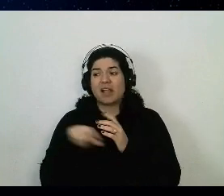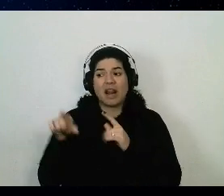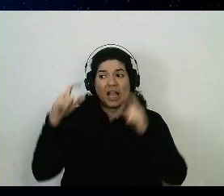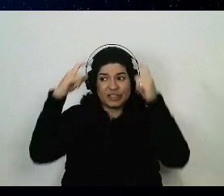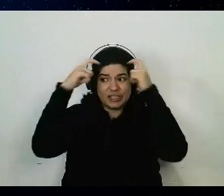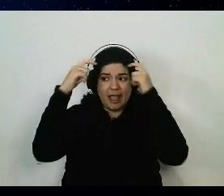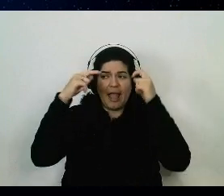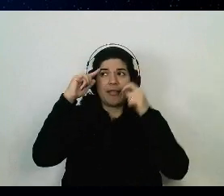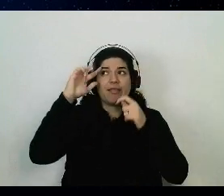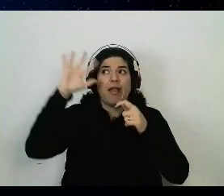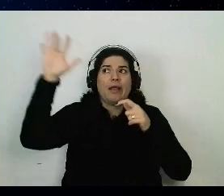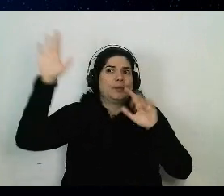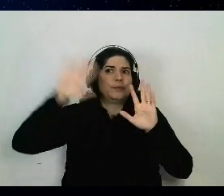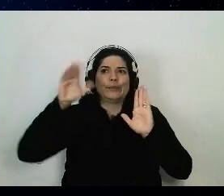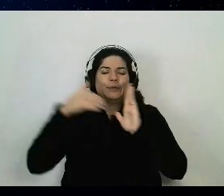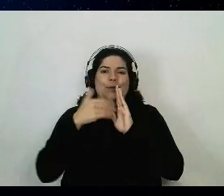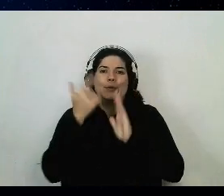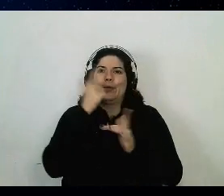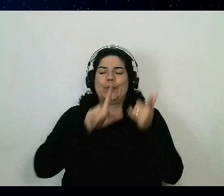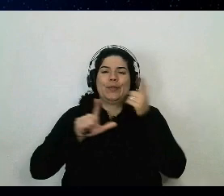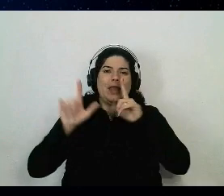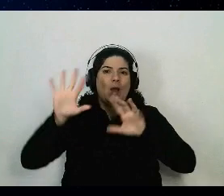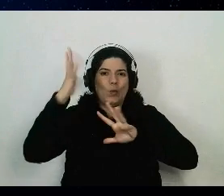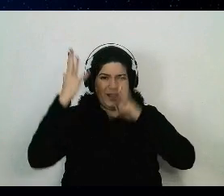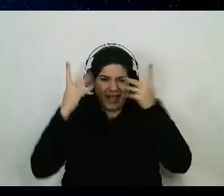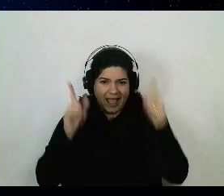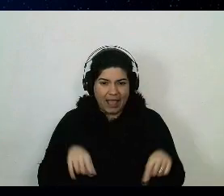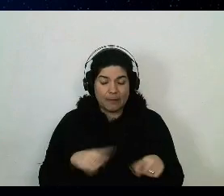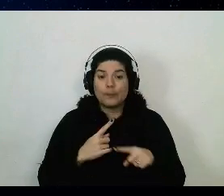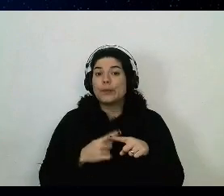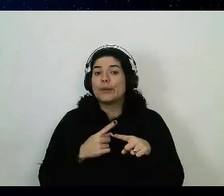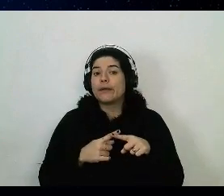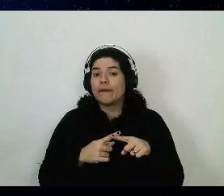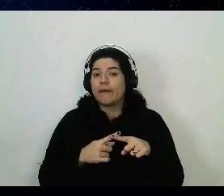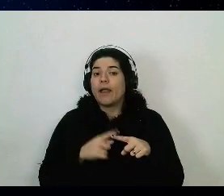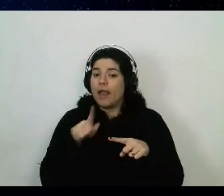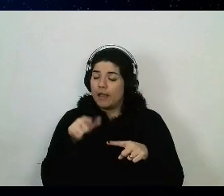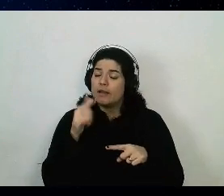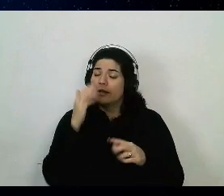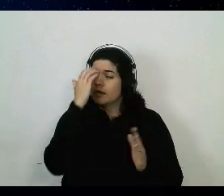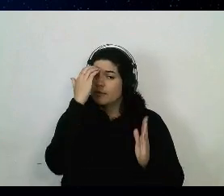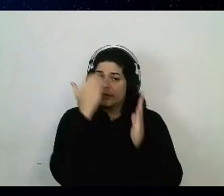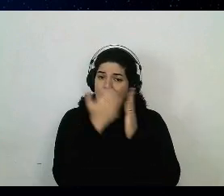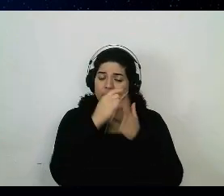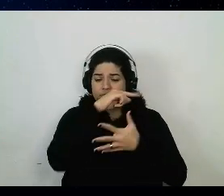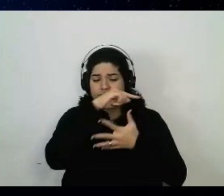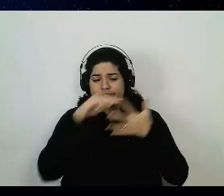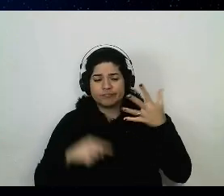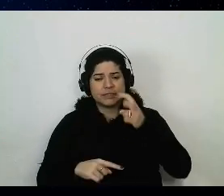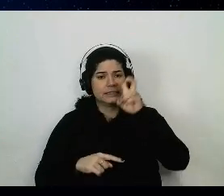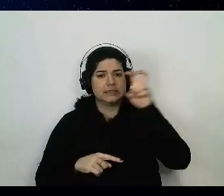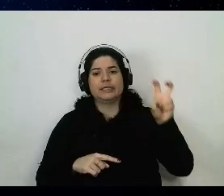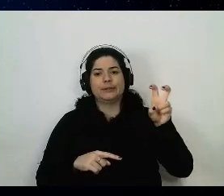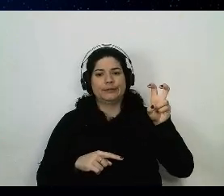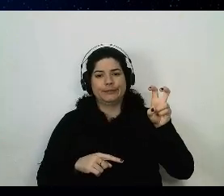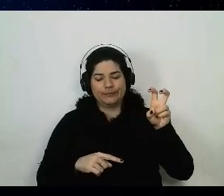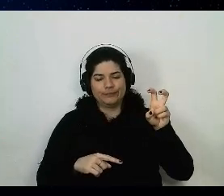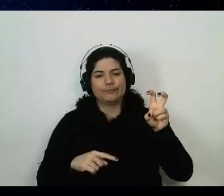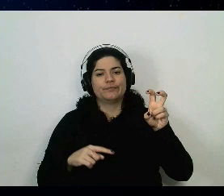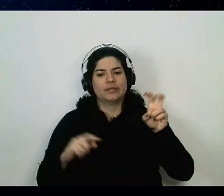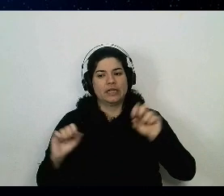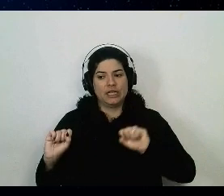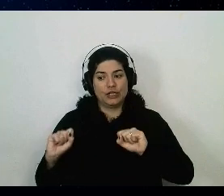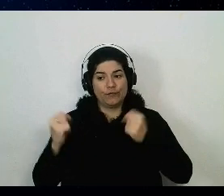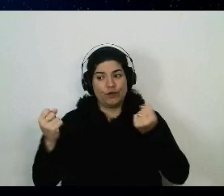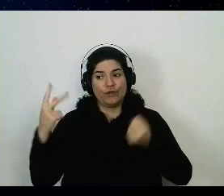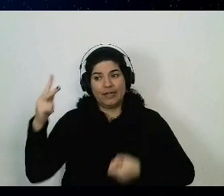tudo flui, tudo acontece, mas não é porque eles seguem esses pilares, pessoas, cultura, processos, né? Diminuir o esforço do meu cliente na